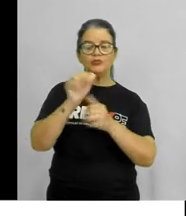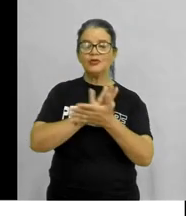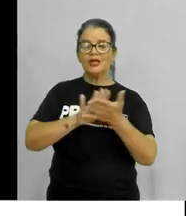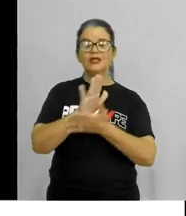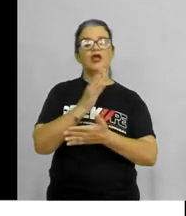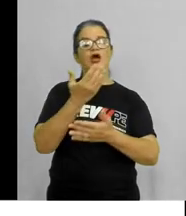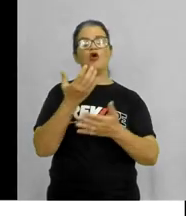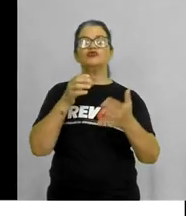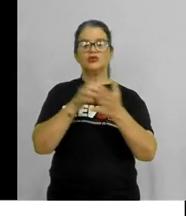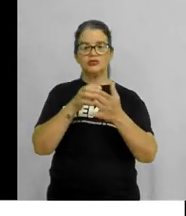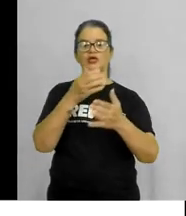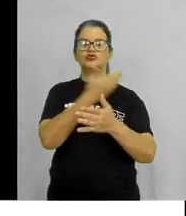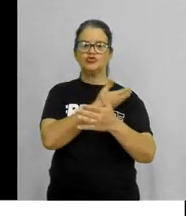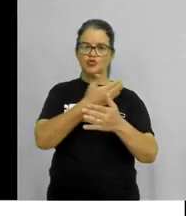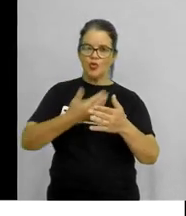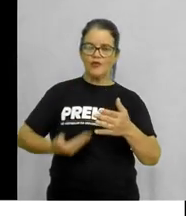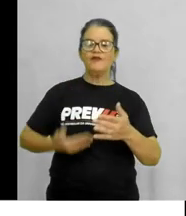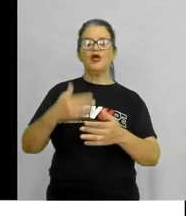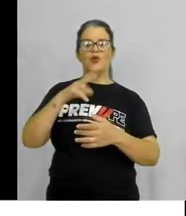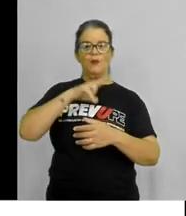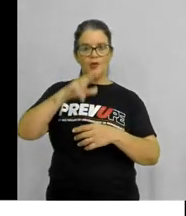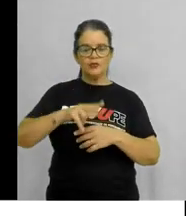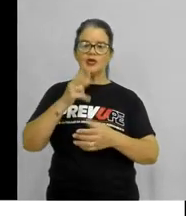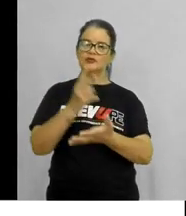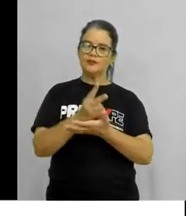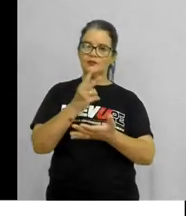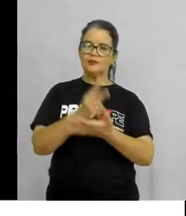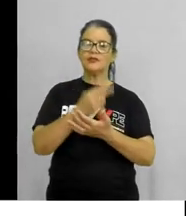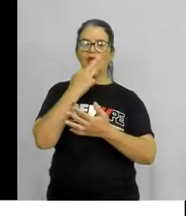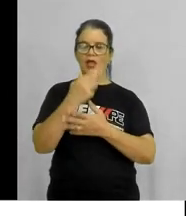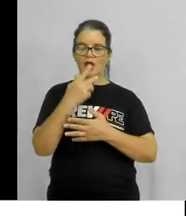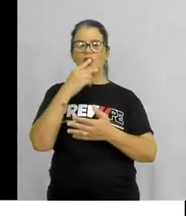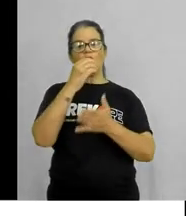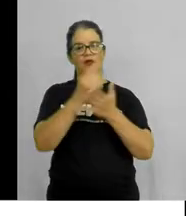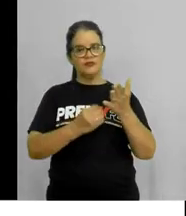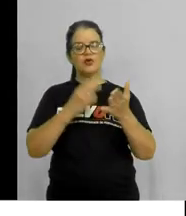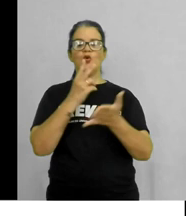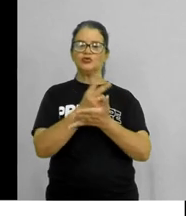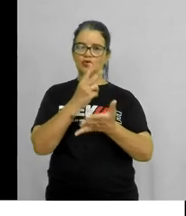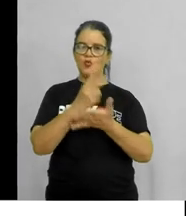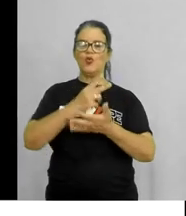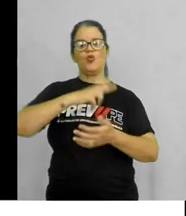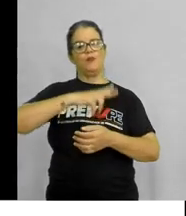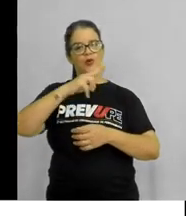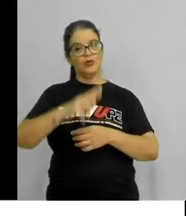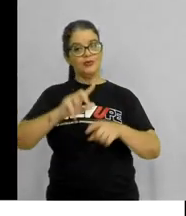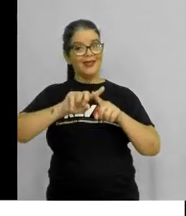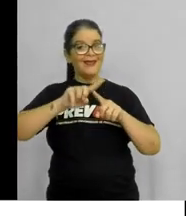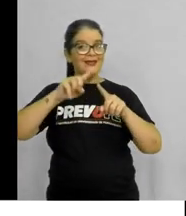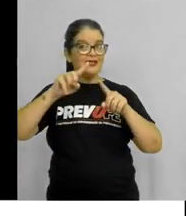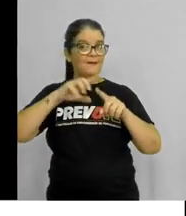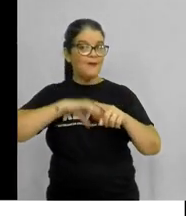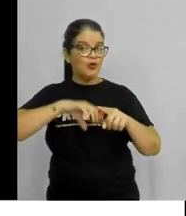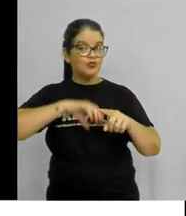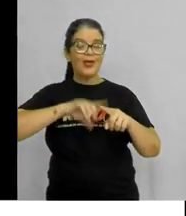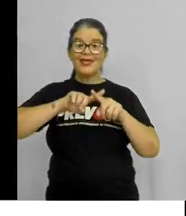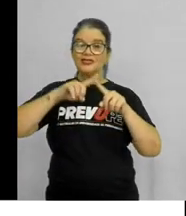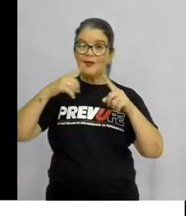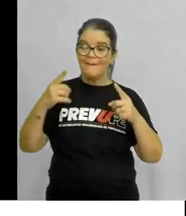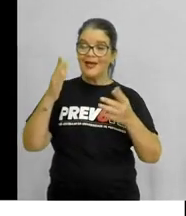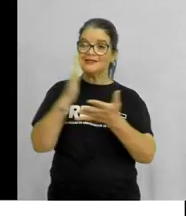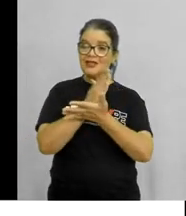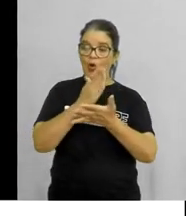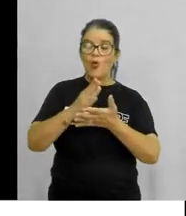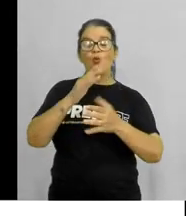governo português foram mantidos e o idioma oficial continuou sendo português mas algumas